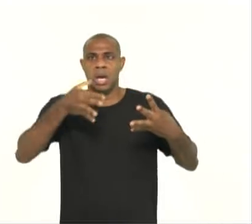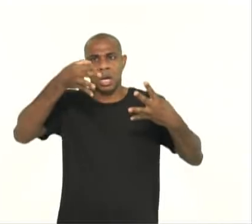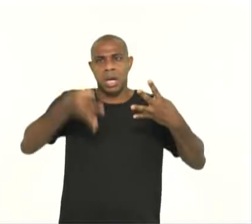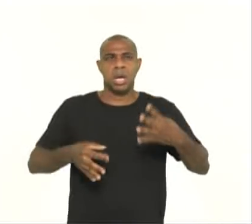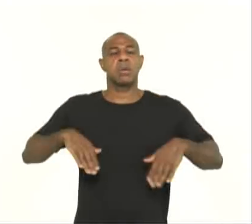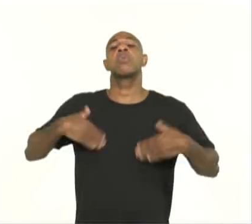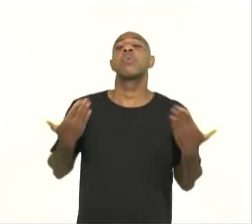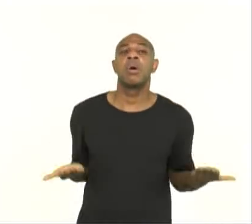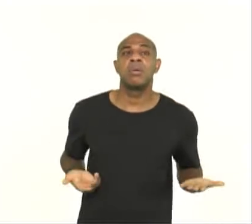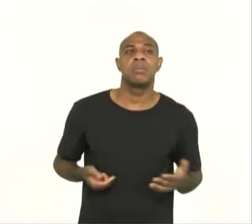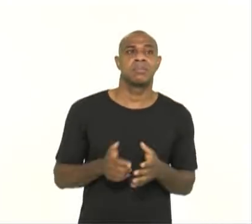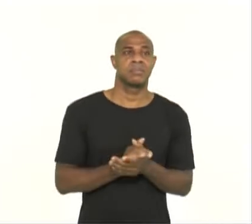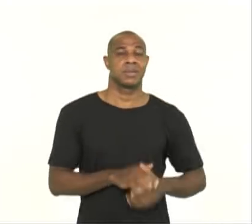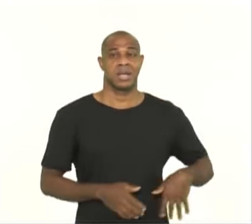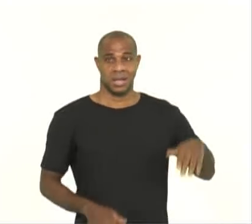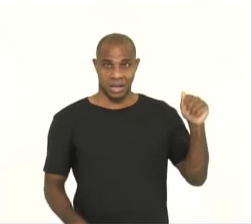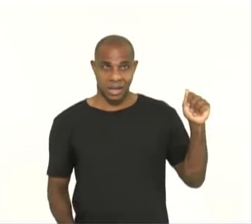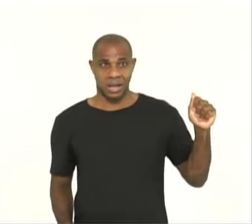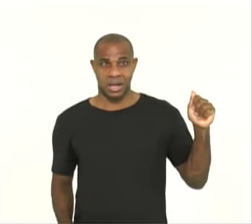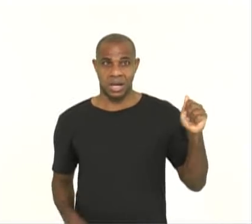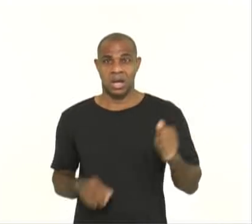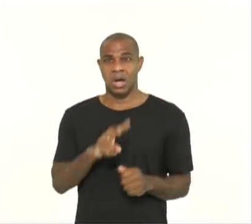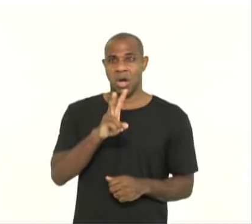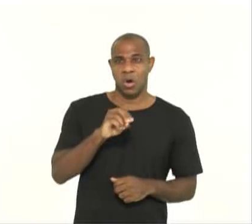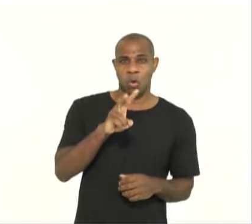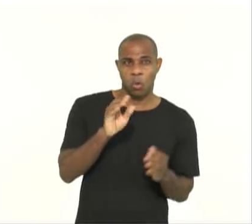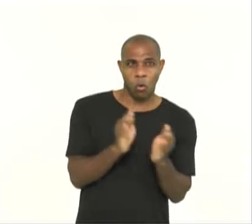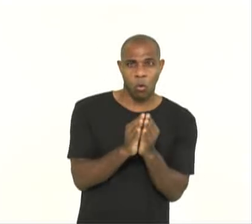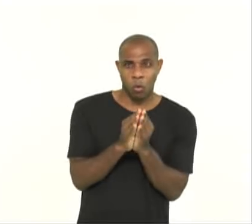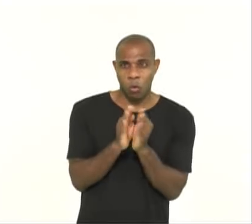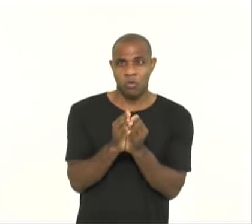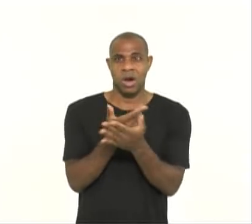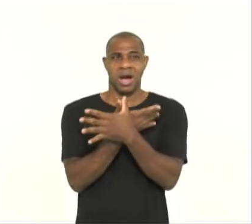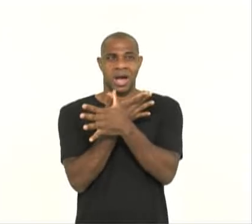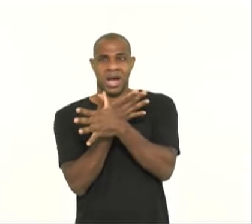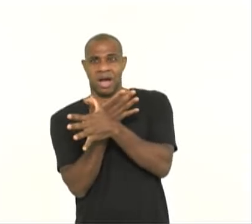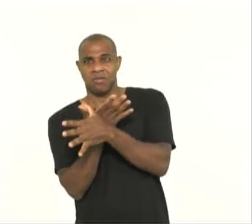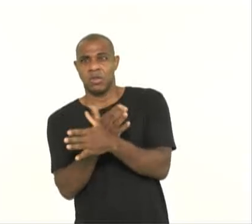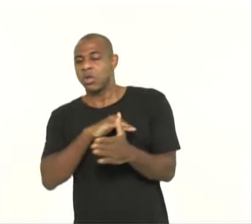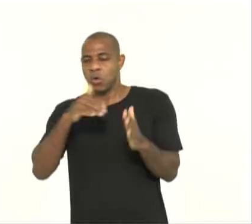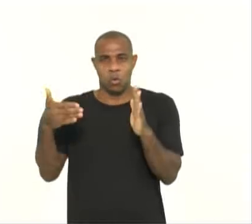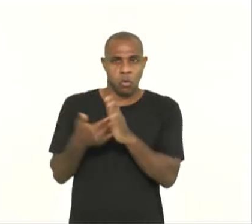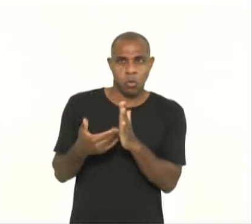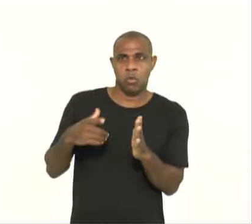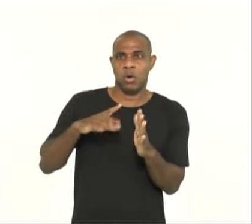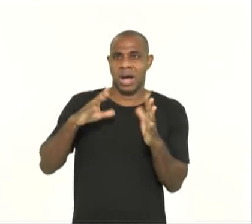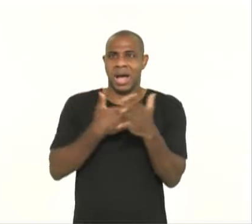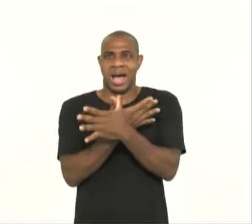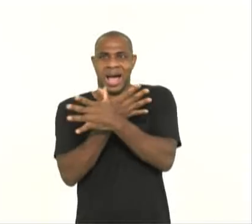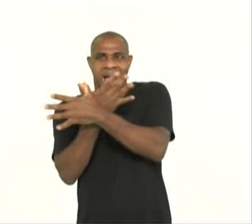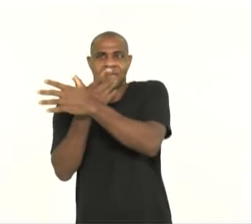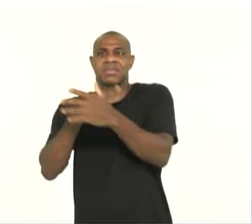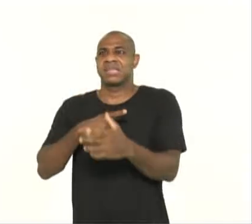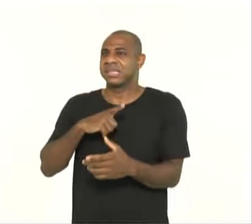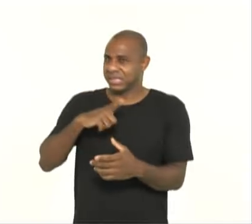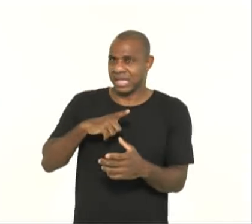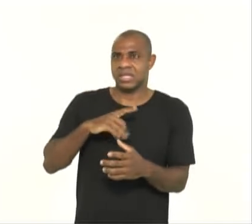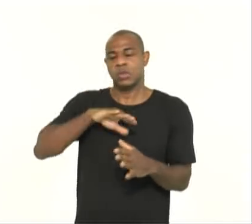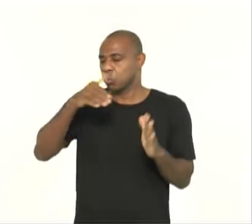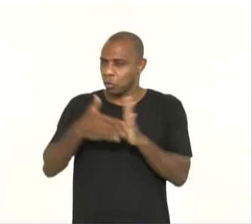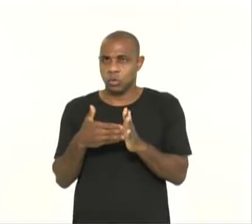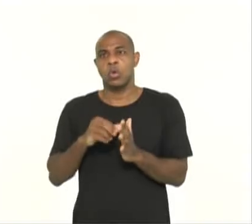é: letra A, o ovo, pois as aves são todas ovíparas. Letra